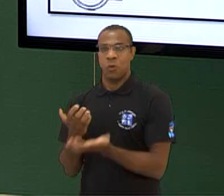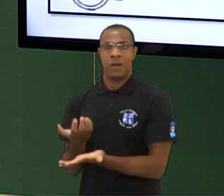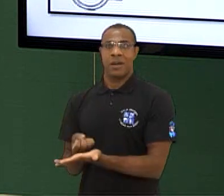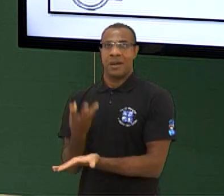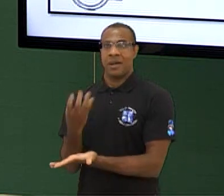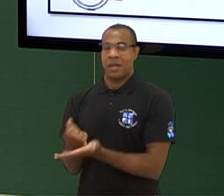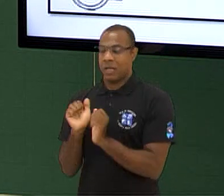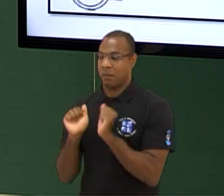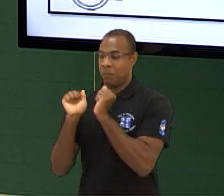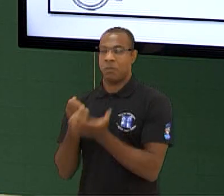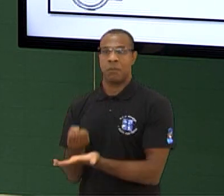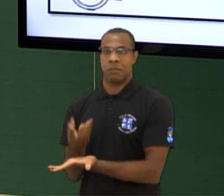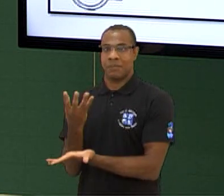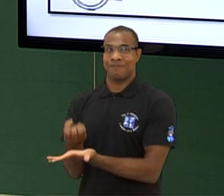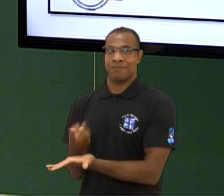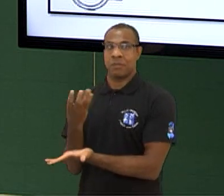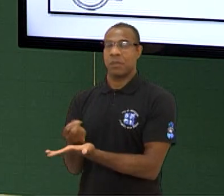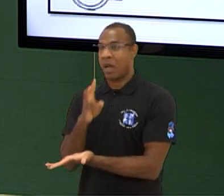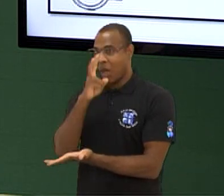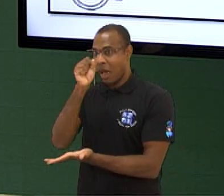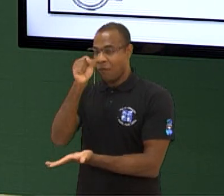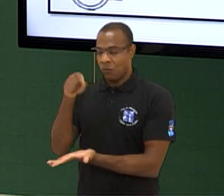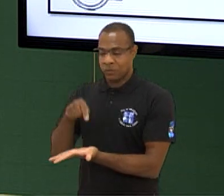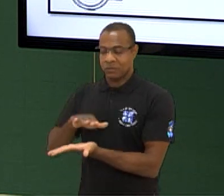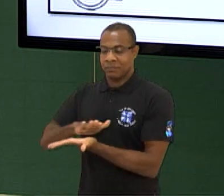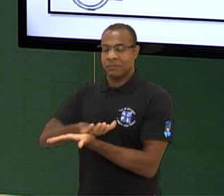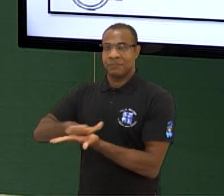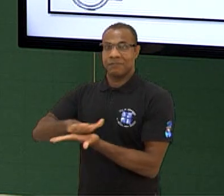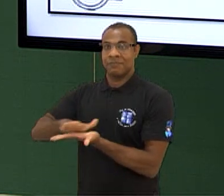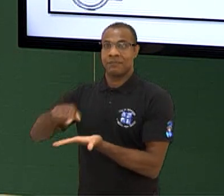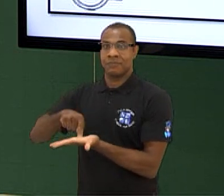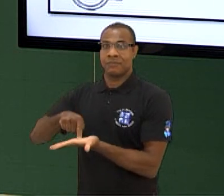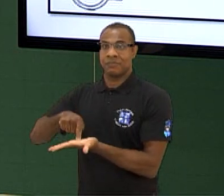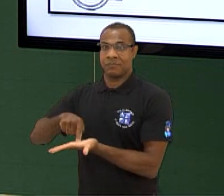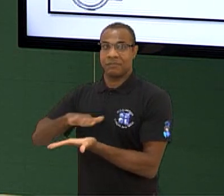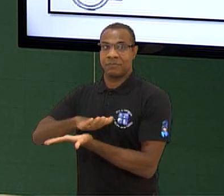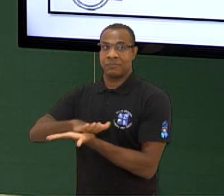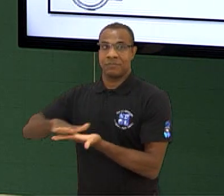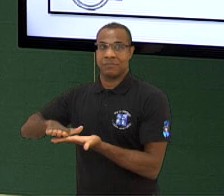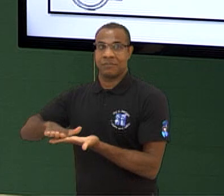força de reação vai empurrar o veículo para frente.